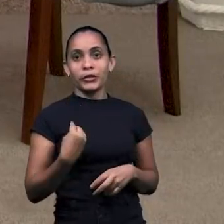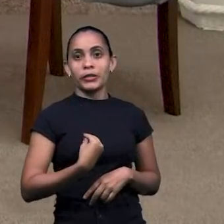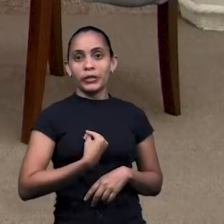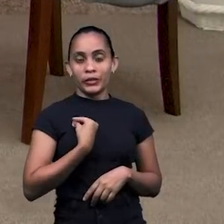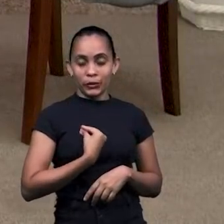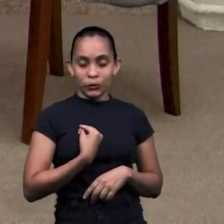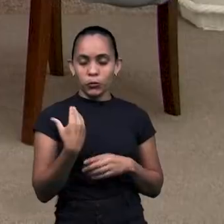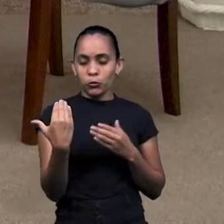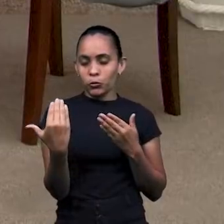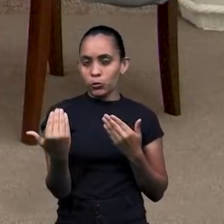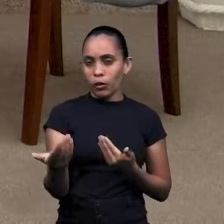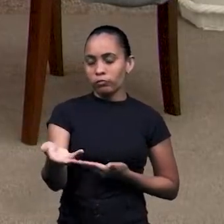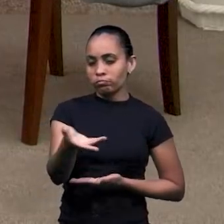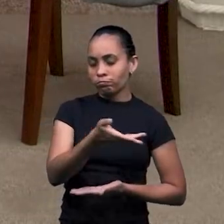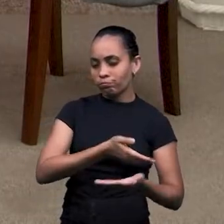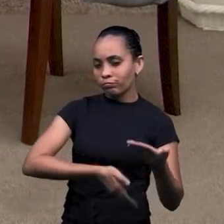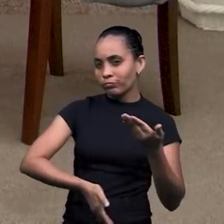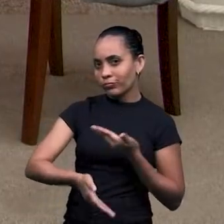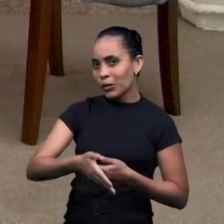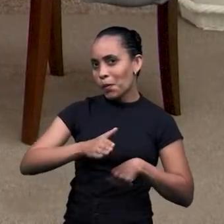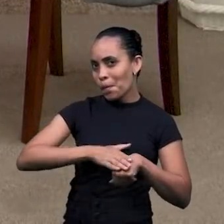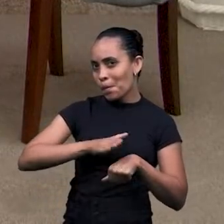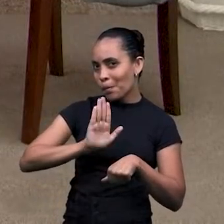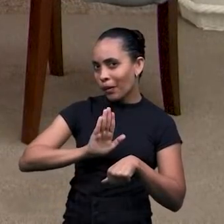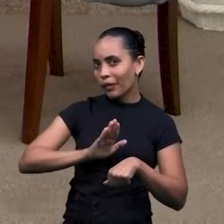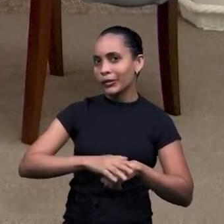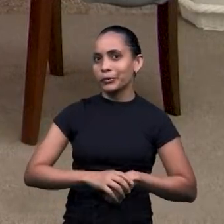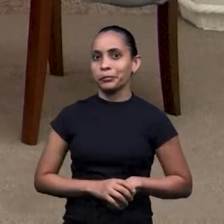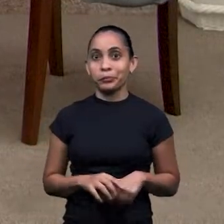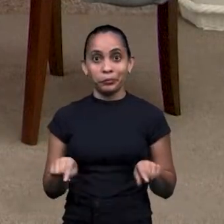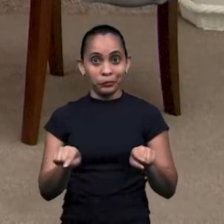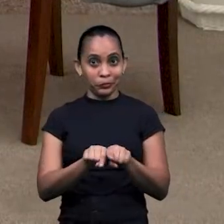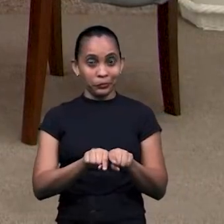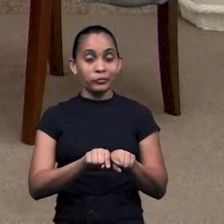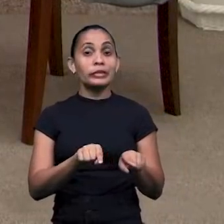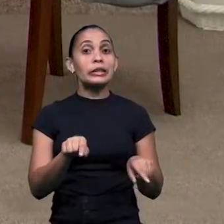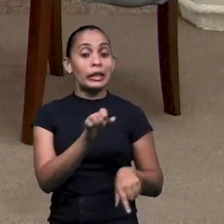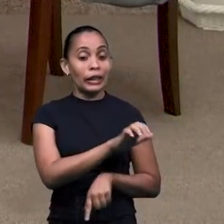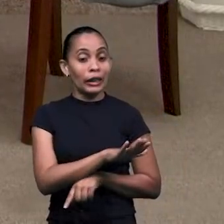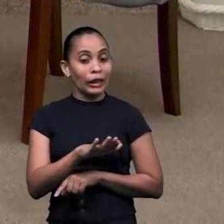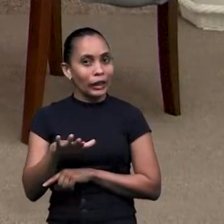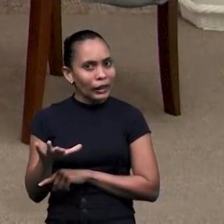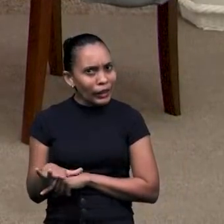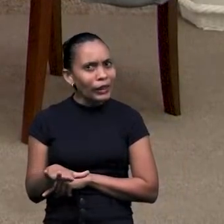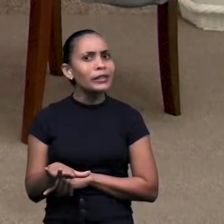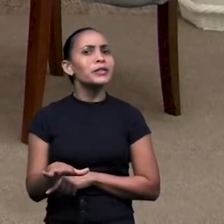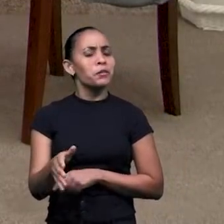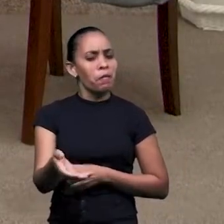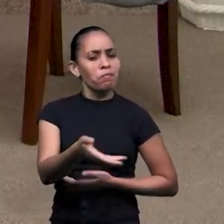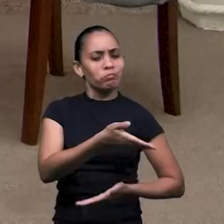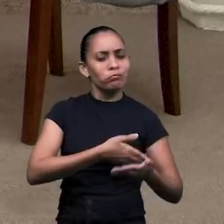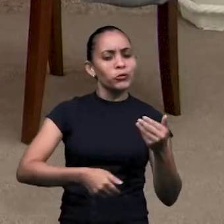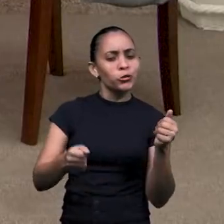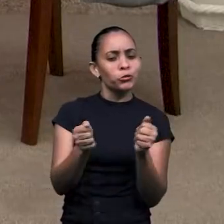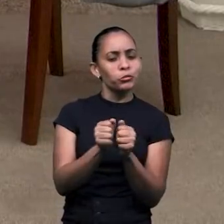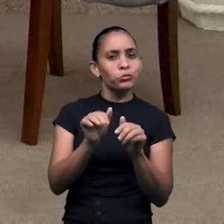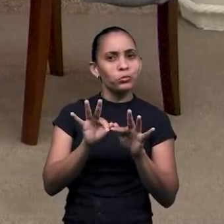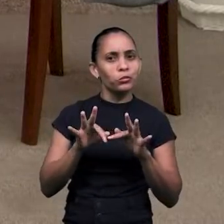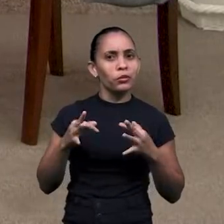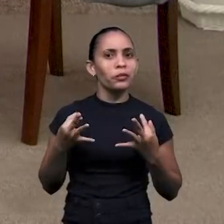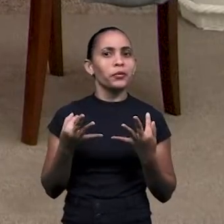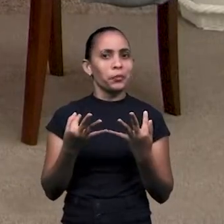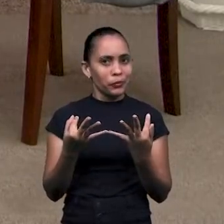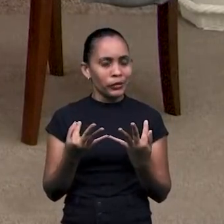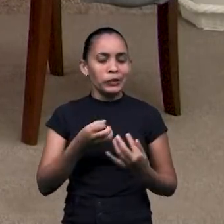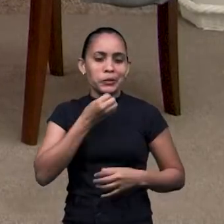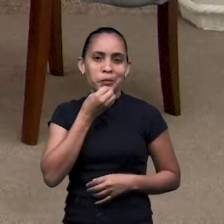os jovens se envolvendo cada dia mais com esse trabalho, temos visto crianças participando ativamente junto com os seus pais, né?